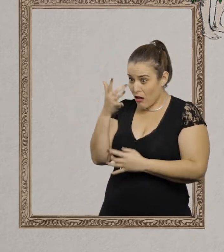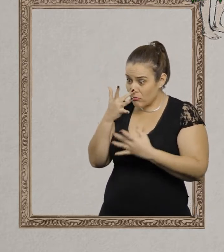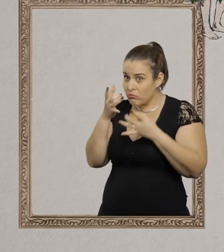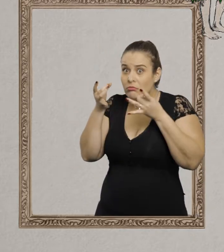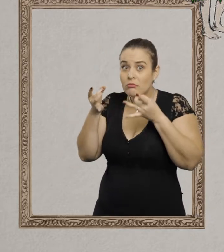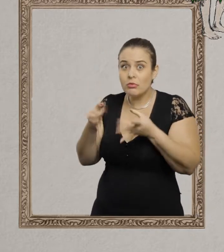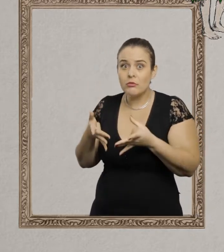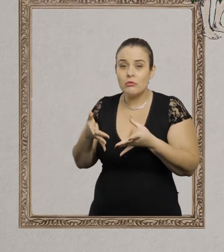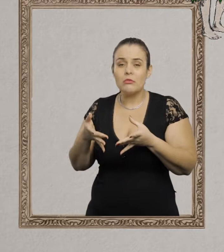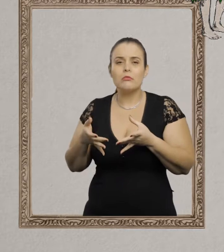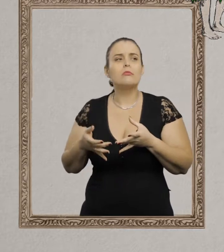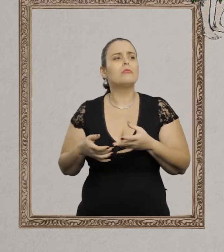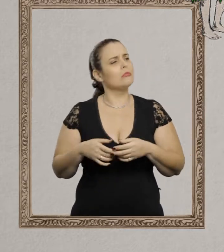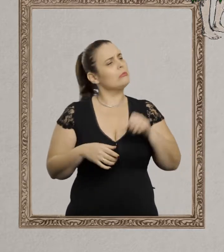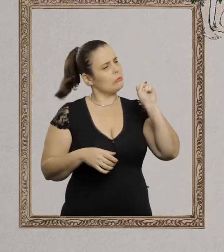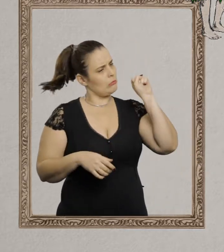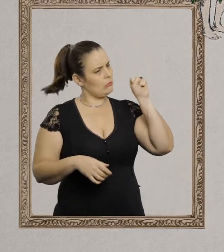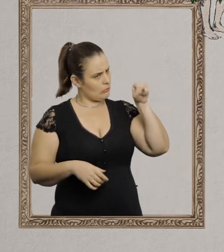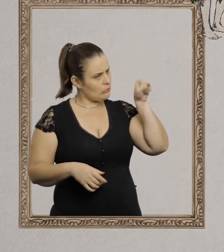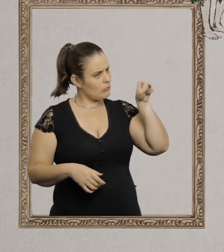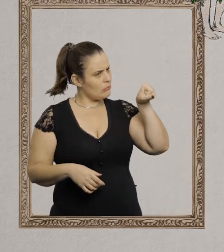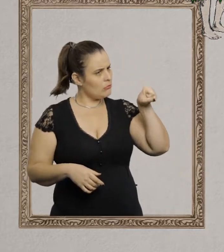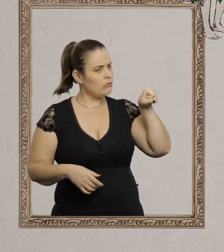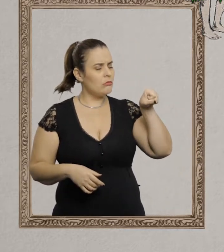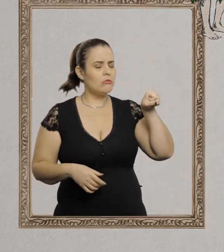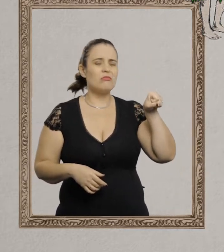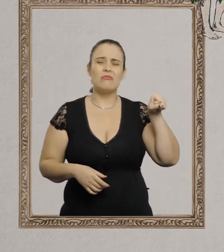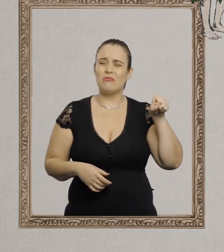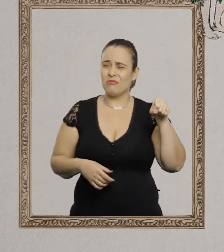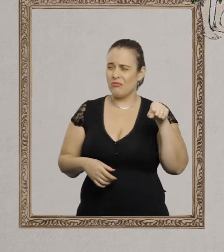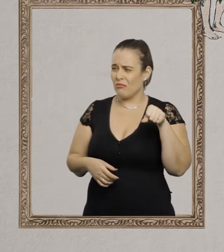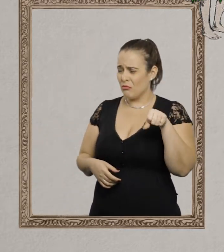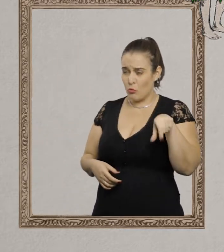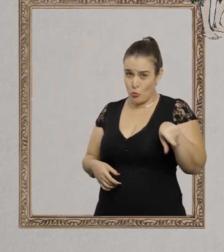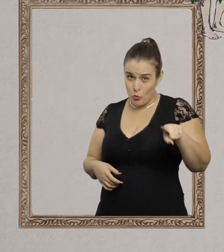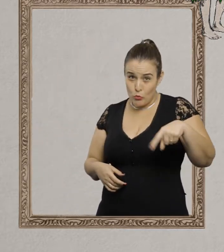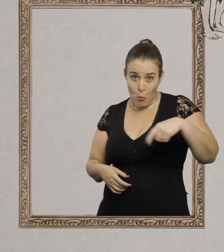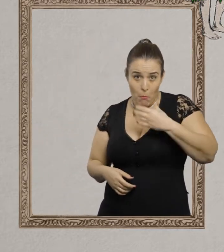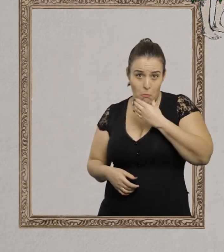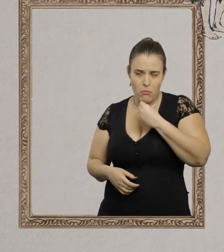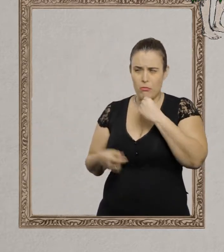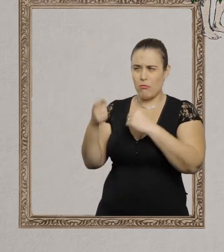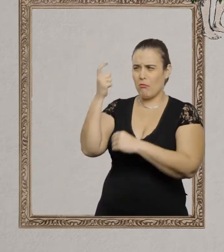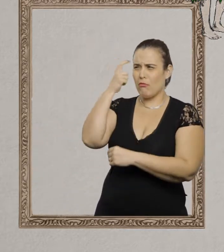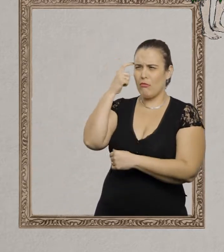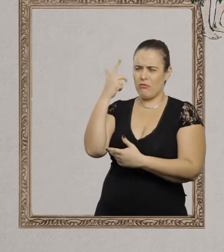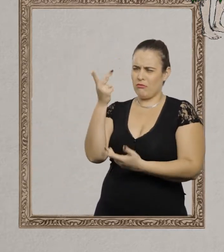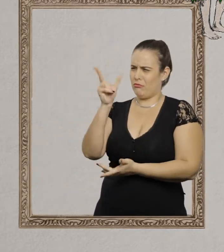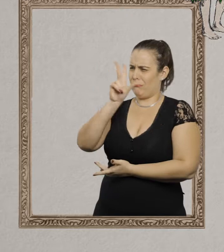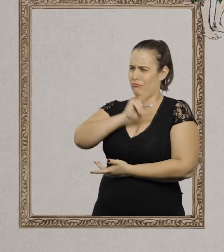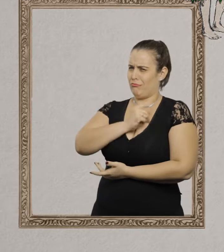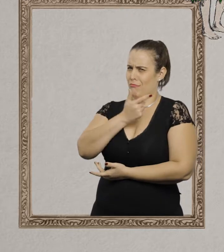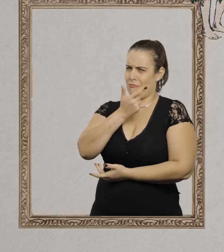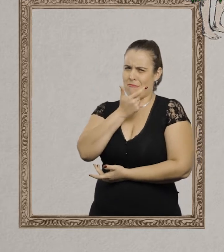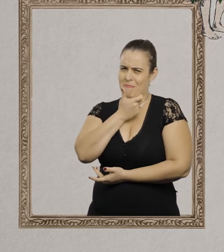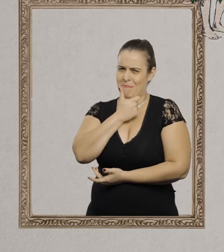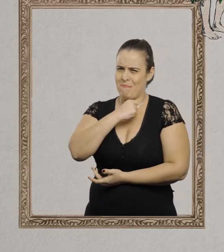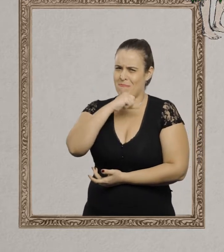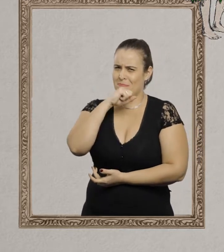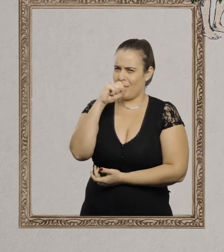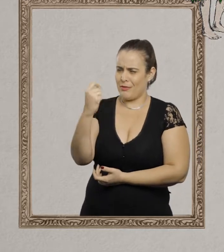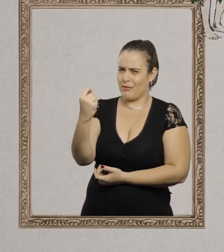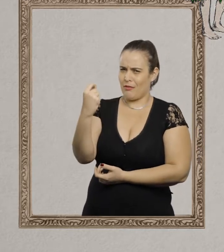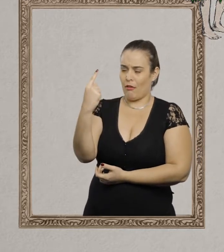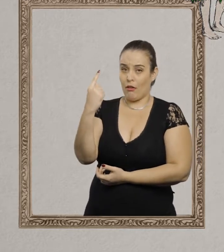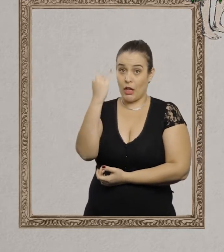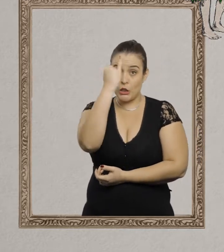filhos. Peter respondeu que tinha certeza. Os meninos acharam que as mães eram muito estranhas. João